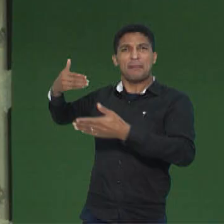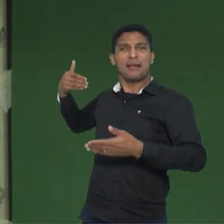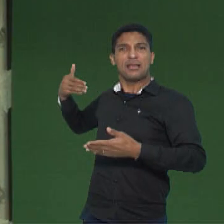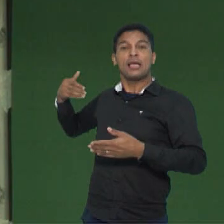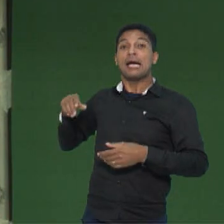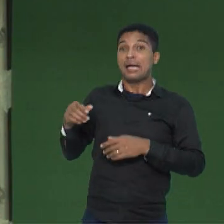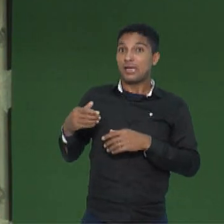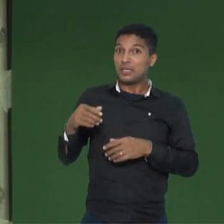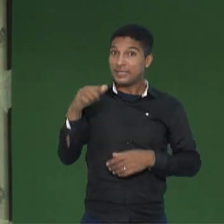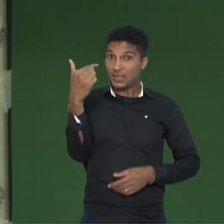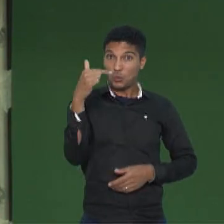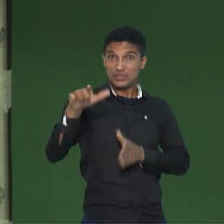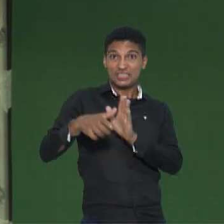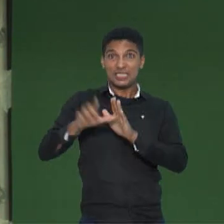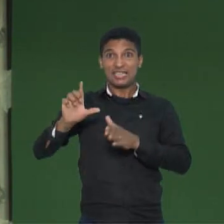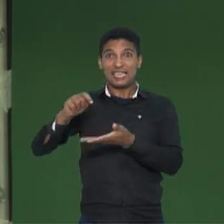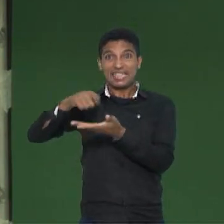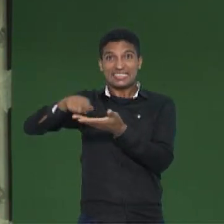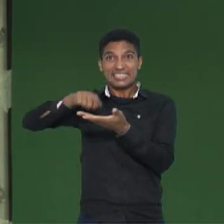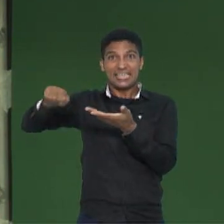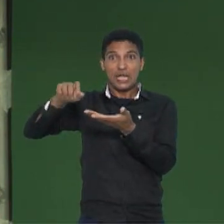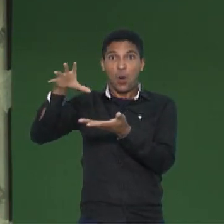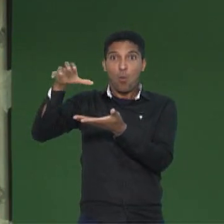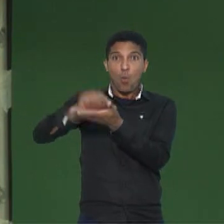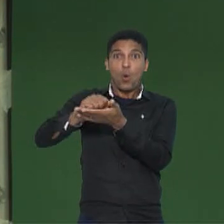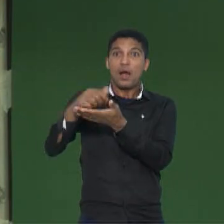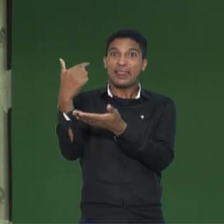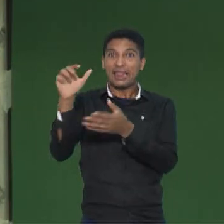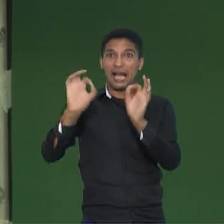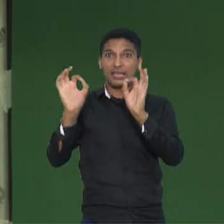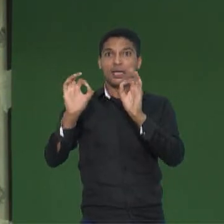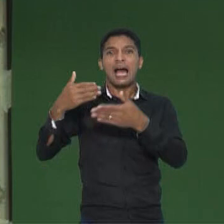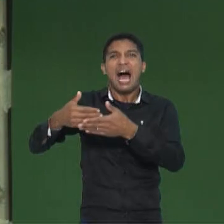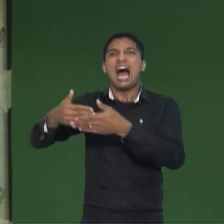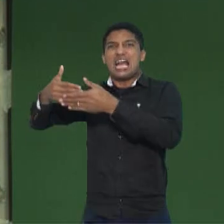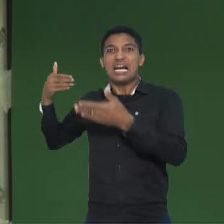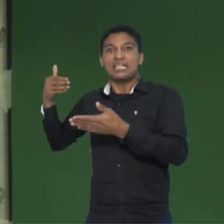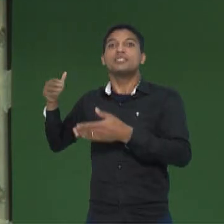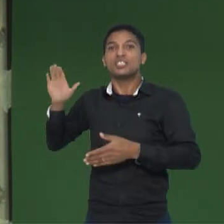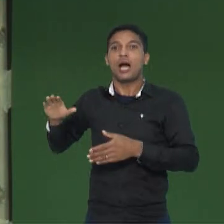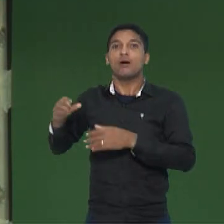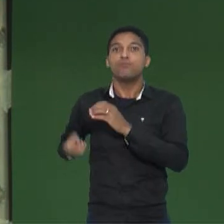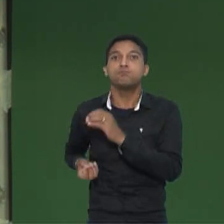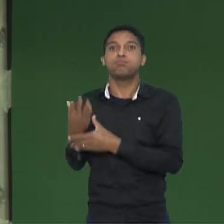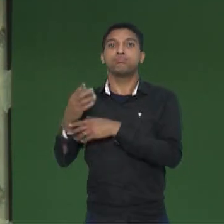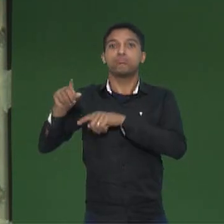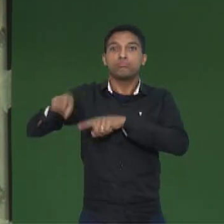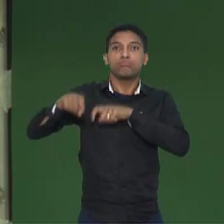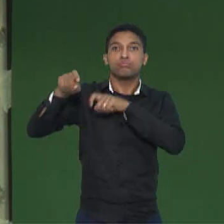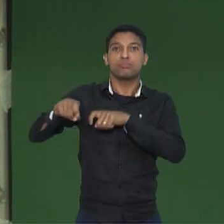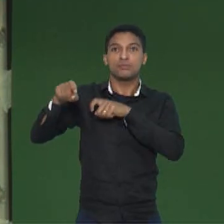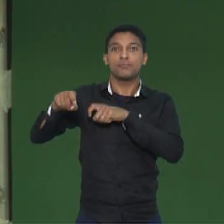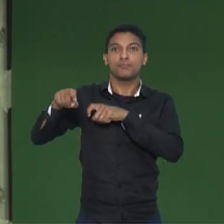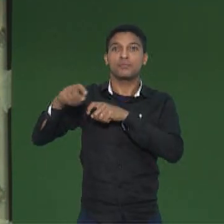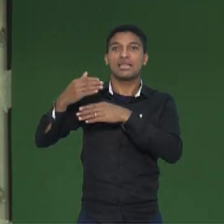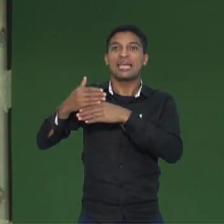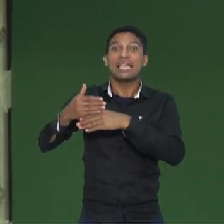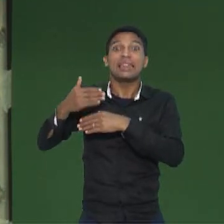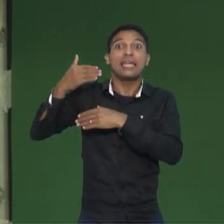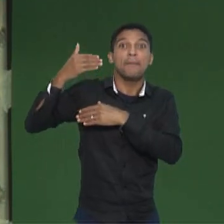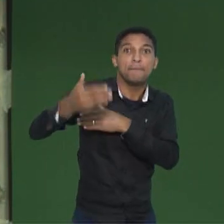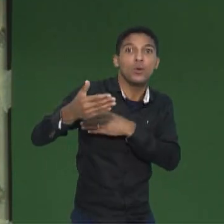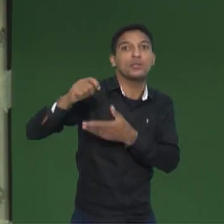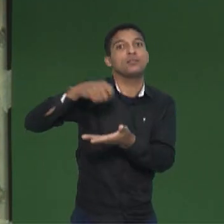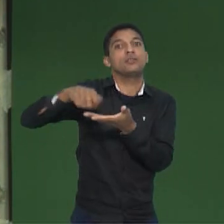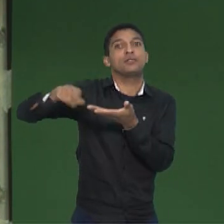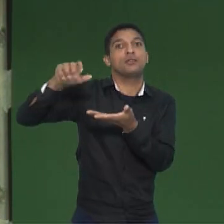tem. Comecei a plantar, a muda de alface cresce assim, assim, assado. Não existe isso. Foi por erro